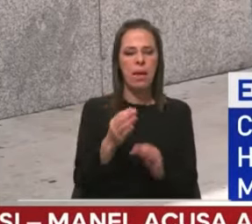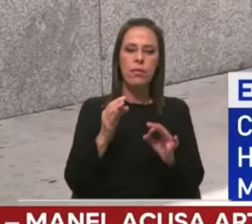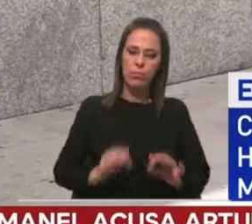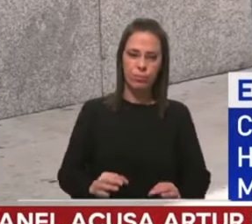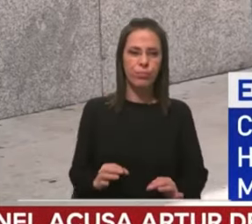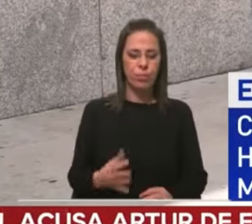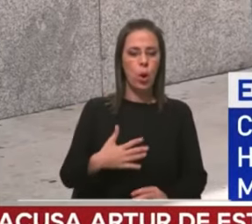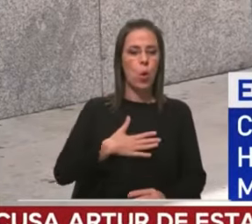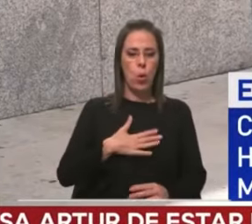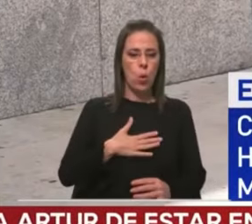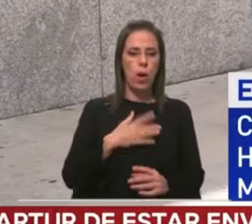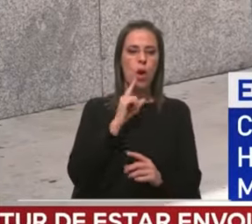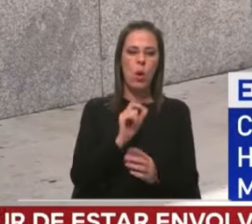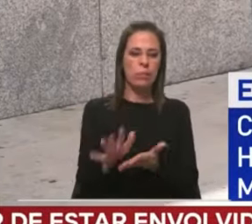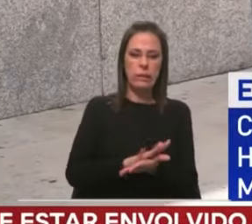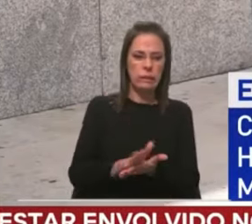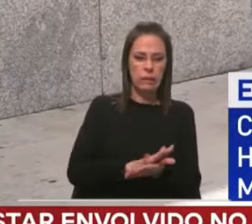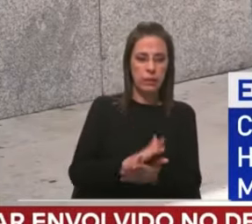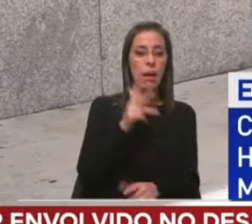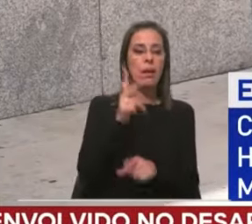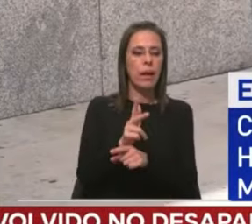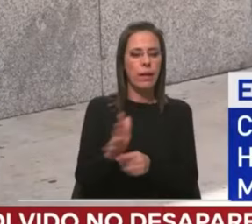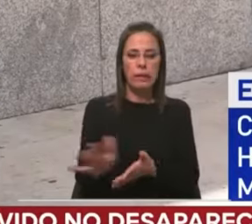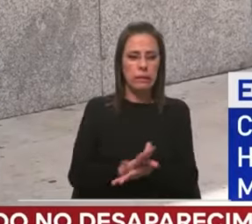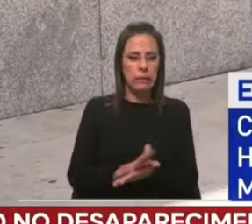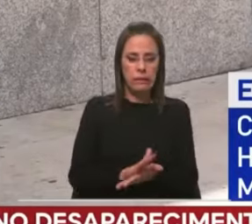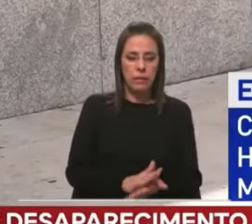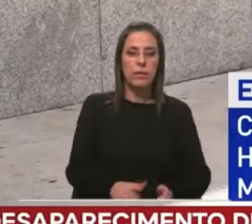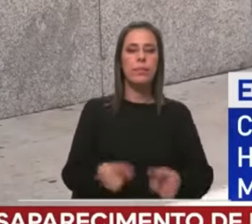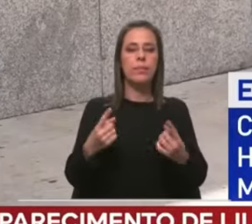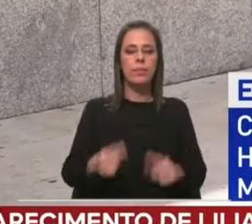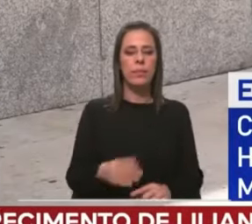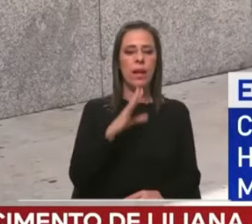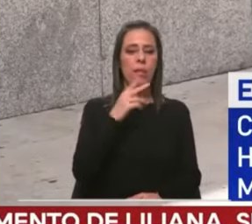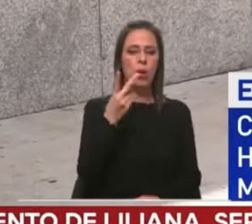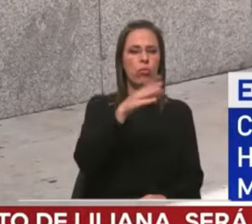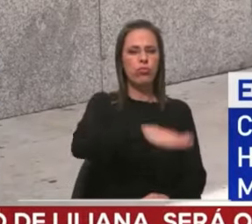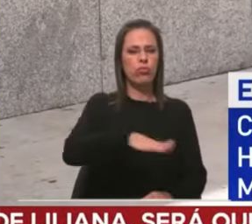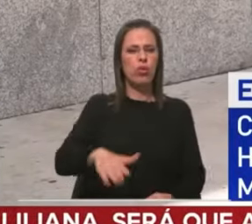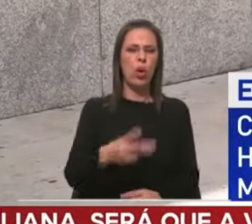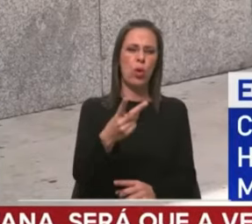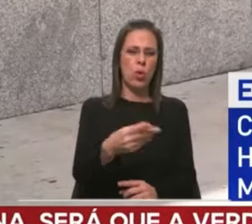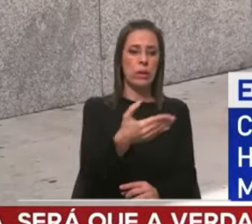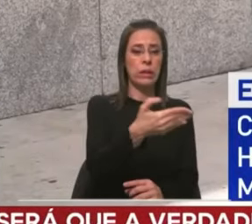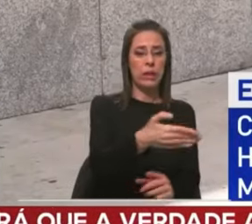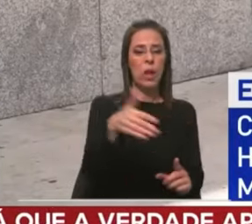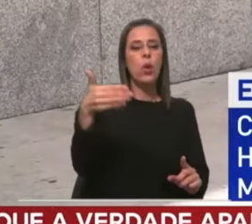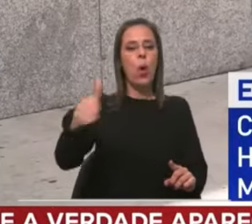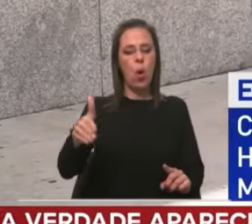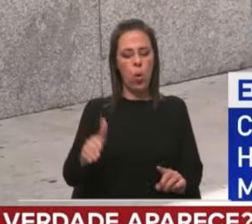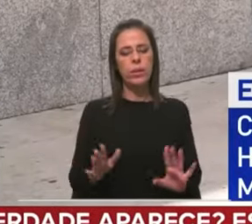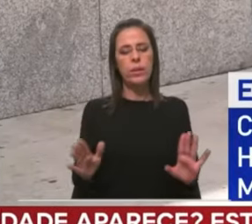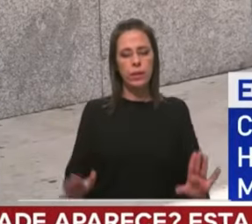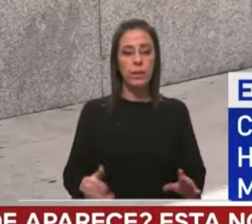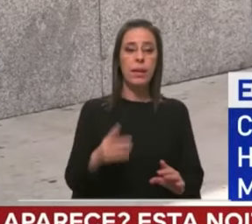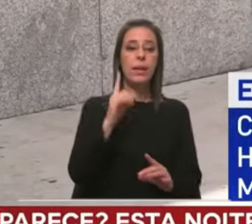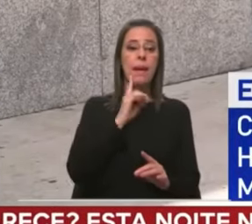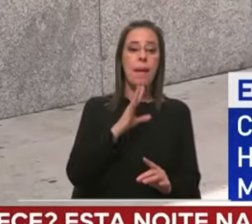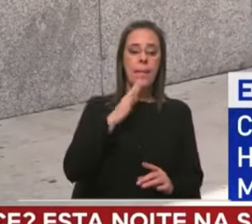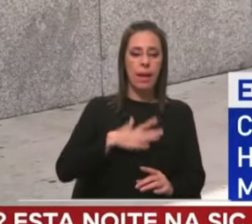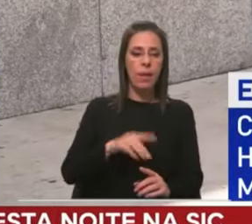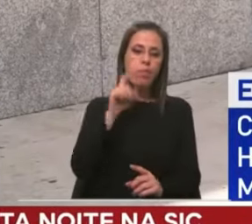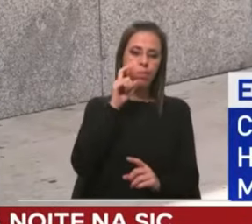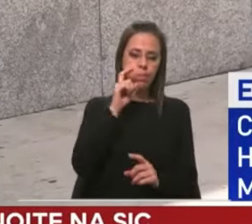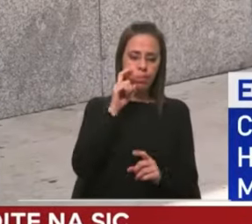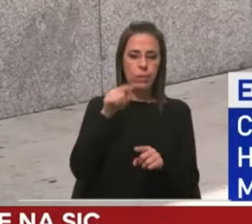para não identificarmos, para não agravarmos, porque há duas filhas menores, neste caso de 7 e 11 anos, e portanto esta mãe quer, de